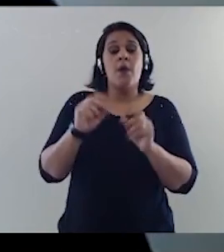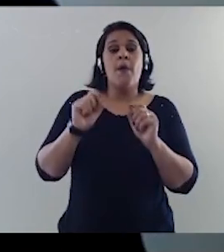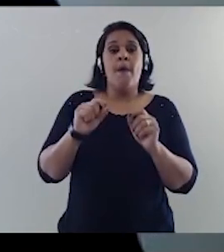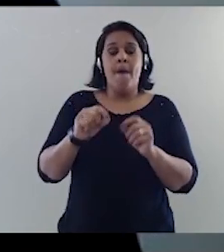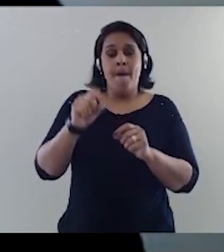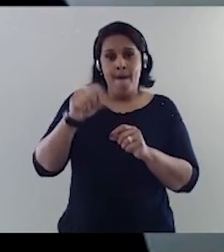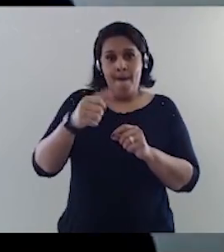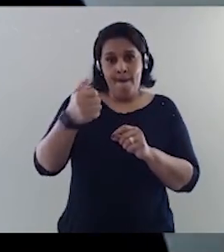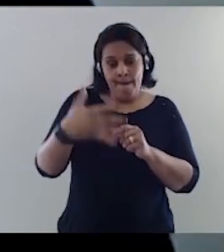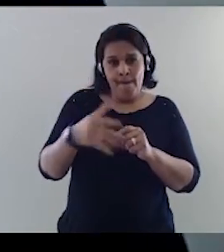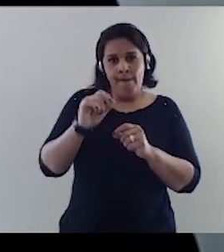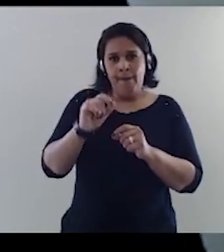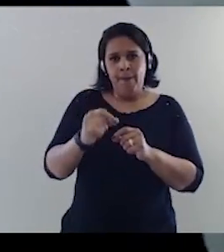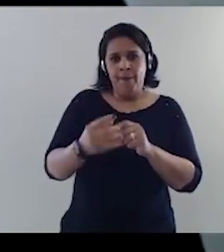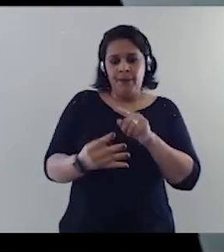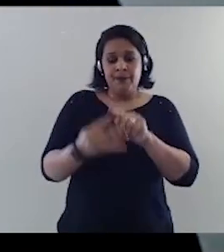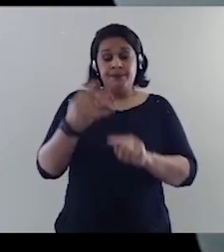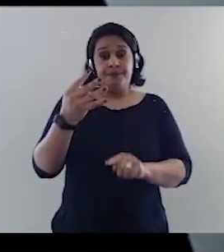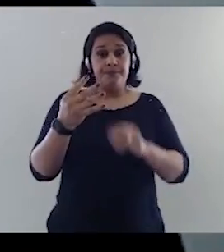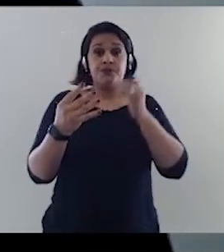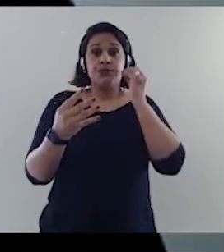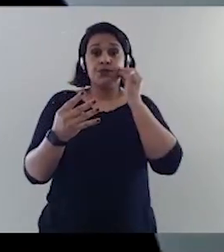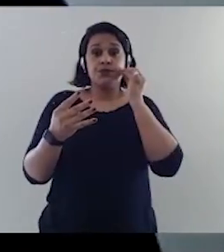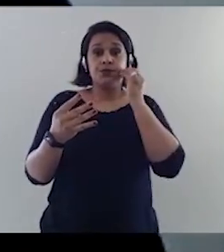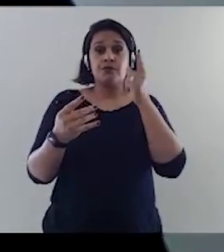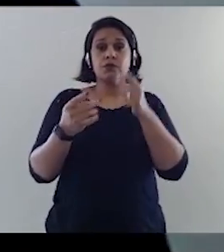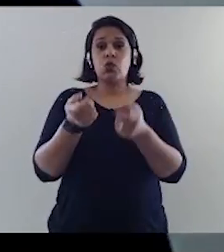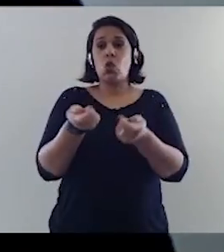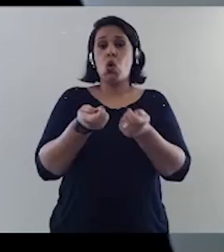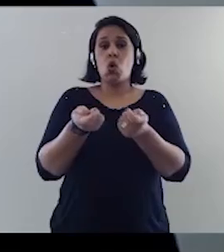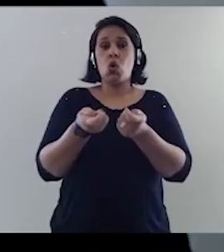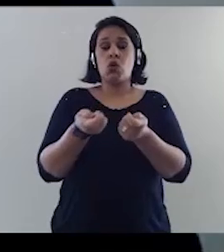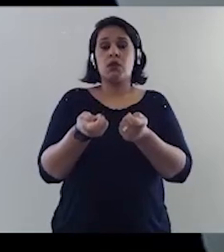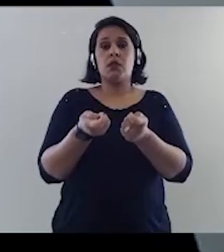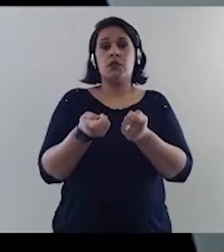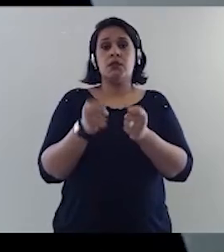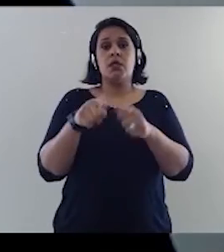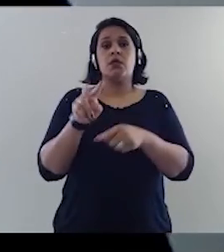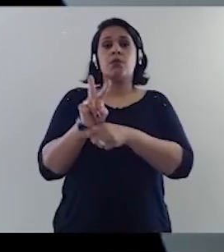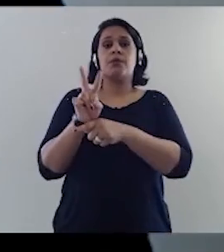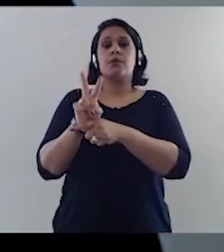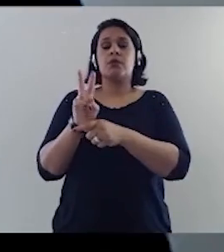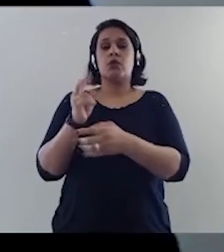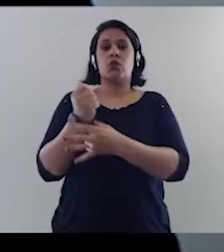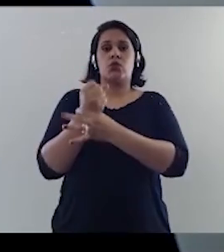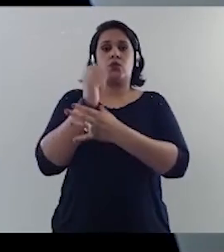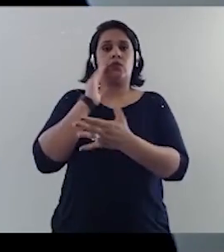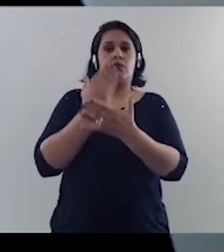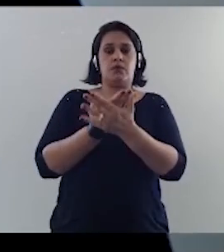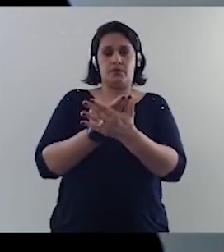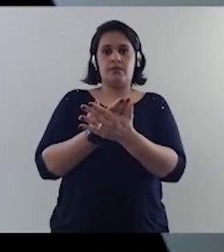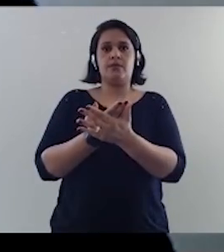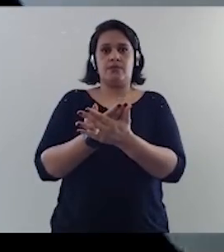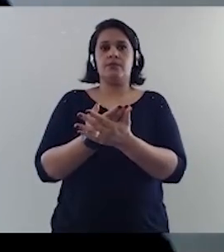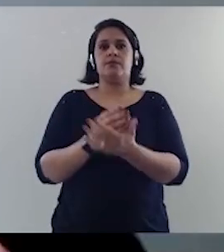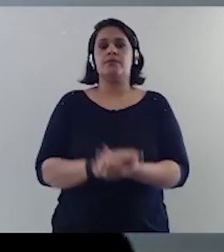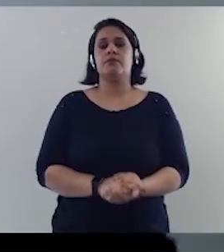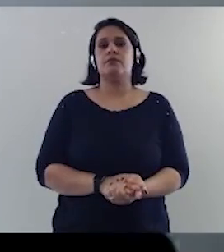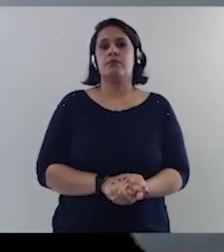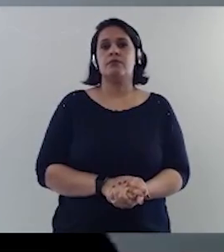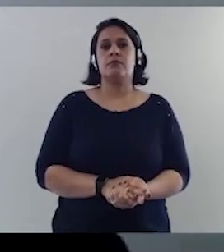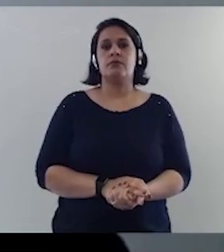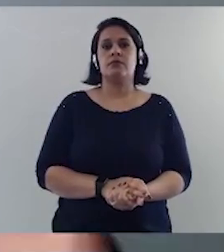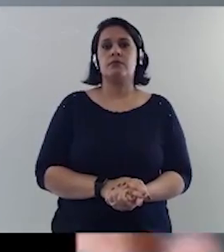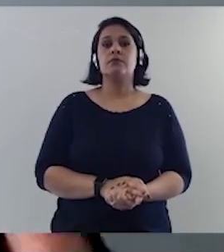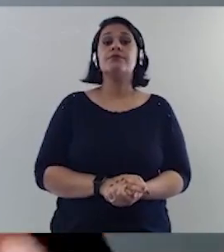aditamento adicionando 4 testes de controlo do princípio da tutela da confiança. Aliás, seguindo a jurisprudência alemã. Isto, de